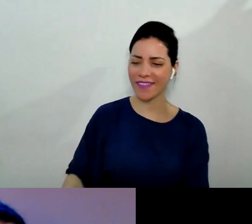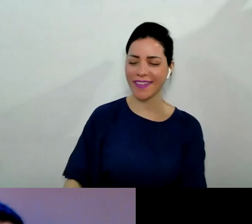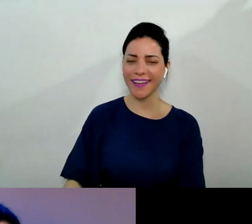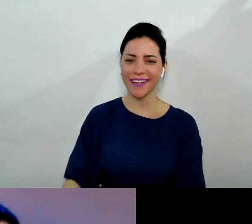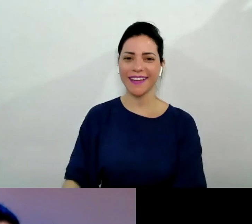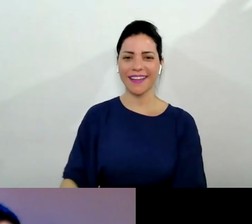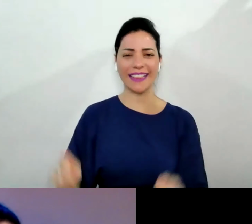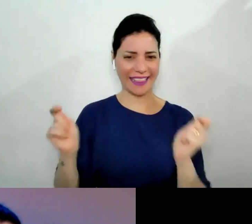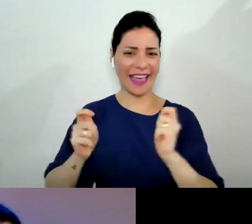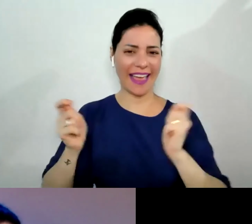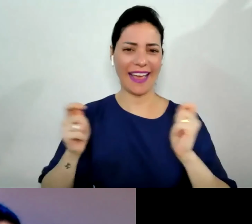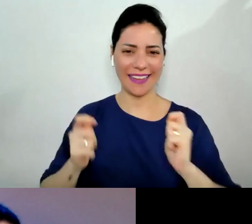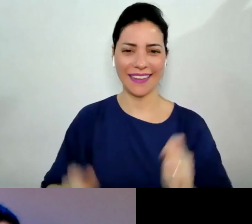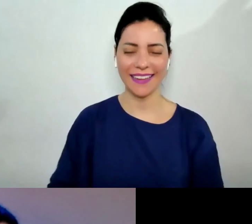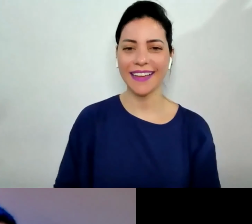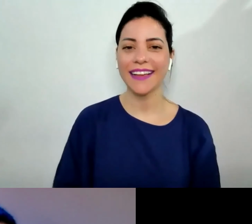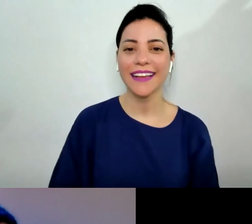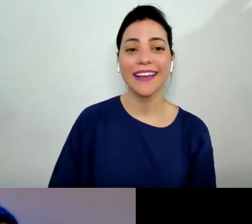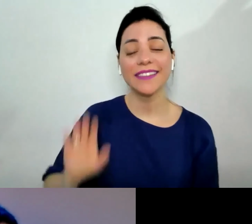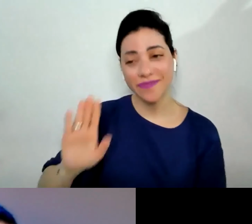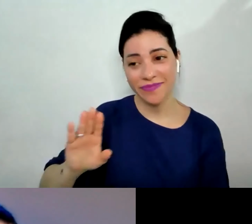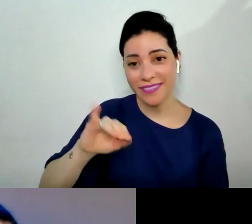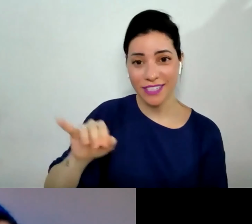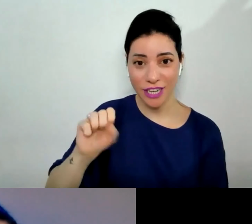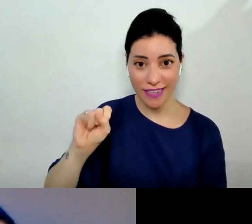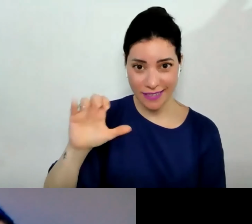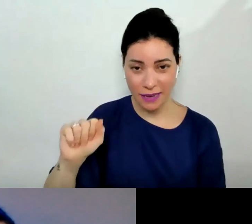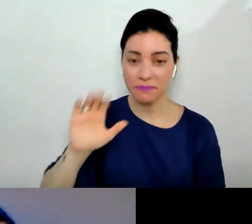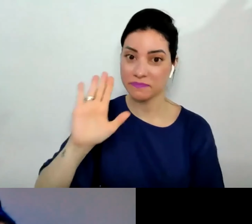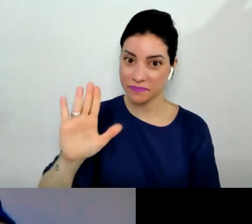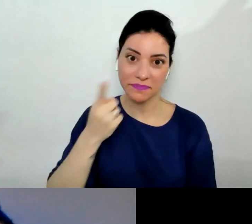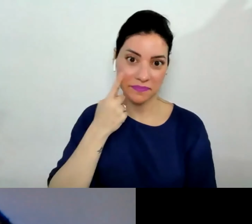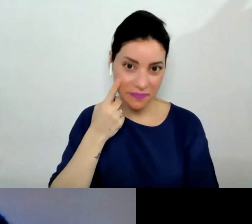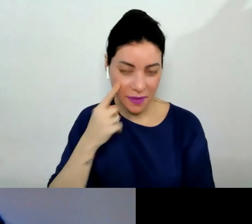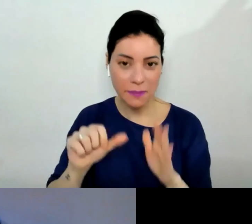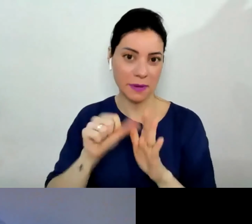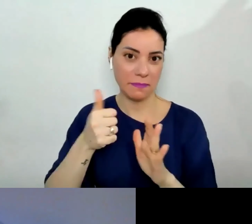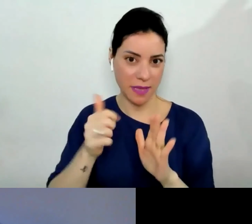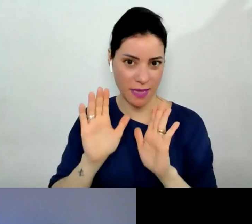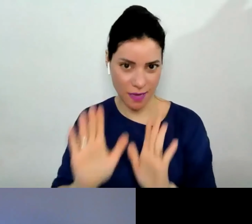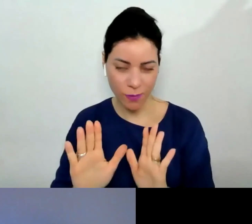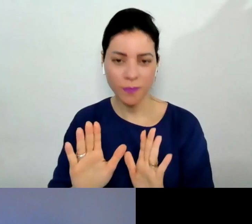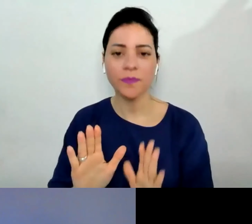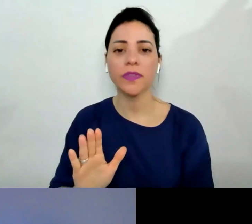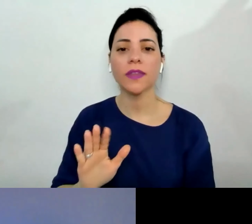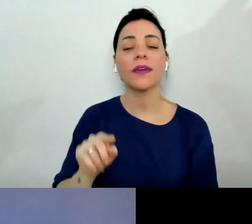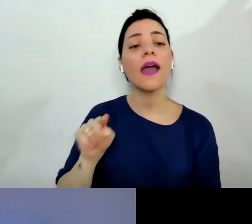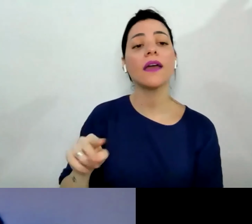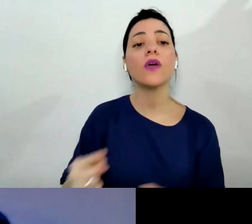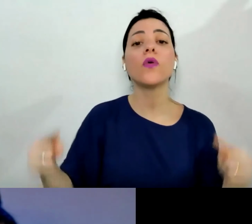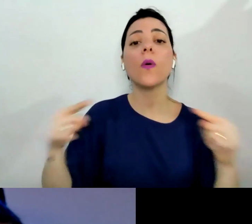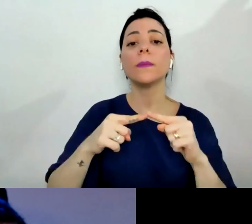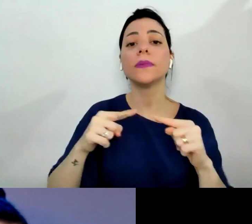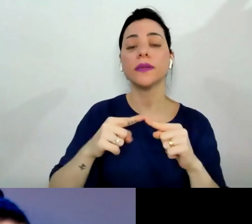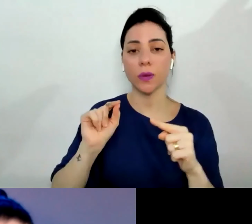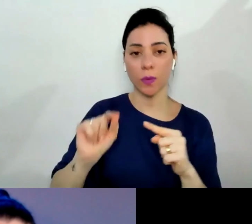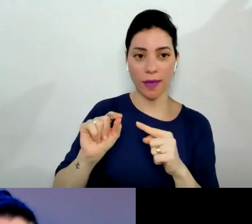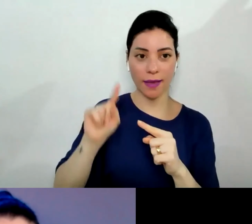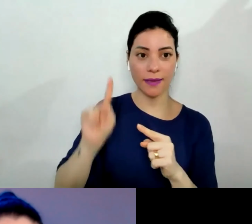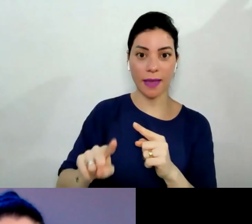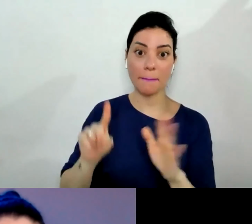dar assim Jéssica não primeira coisa não tem como aí entra até na provocação